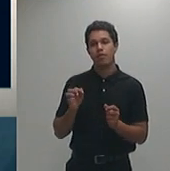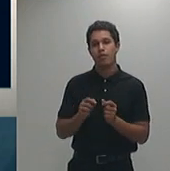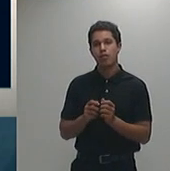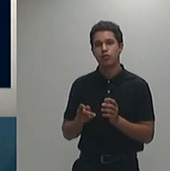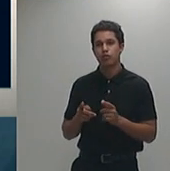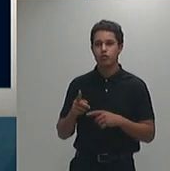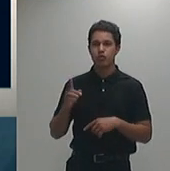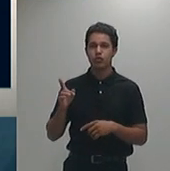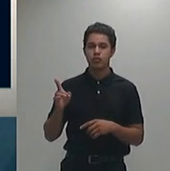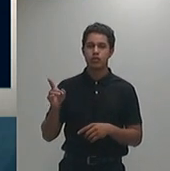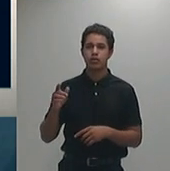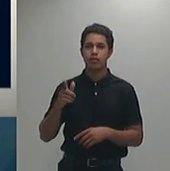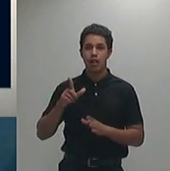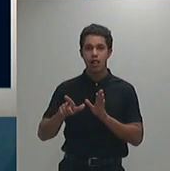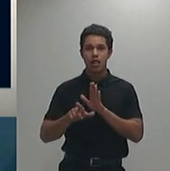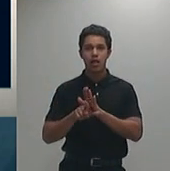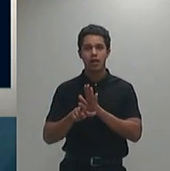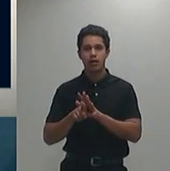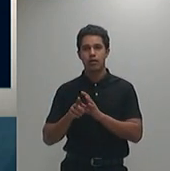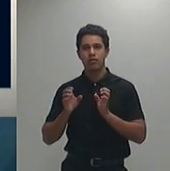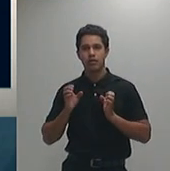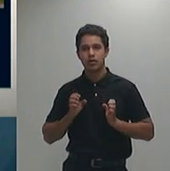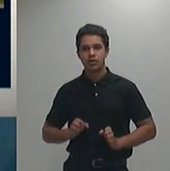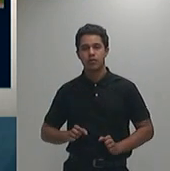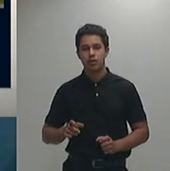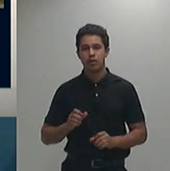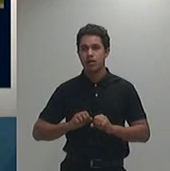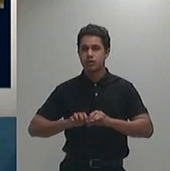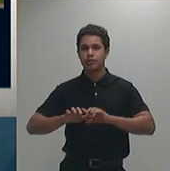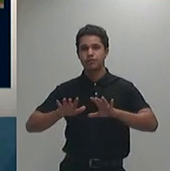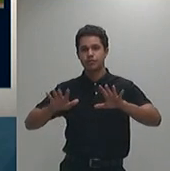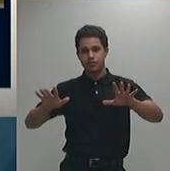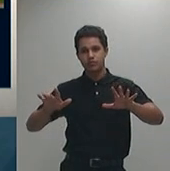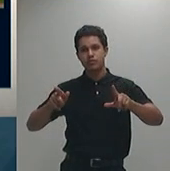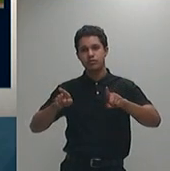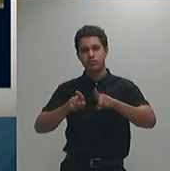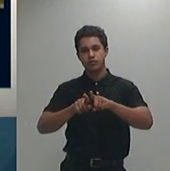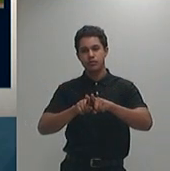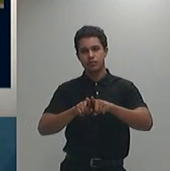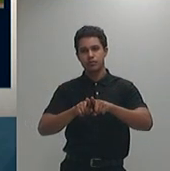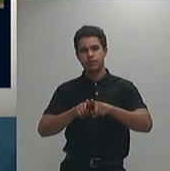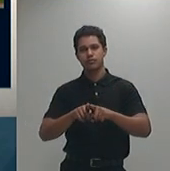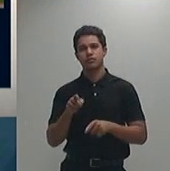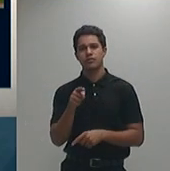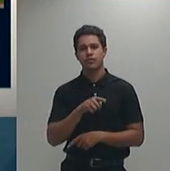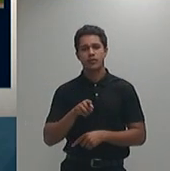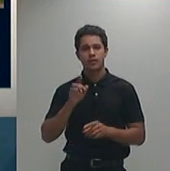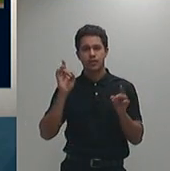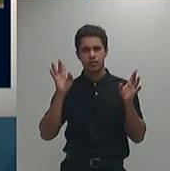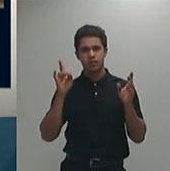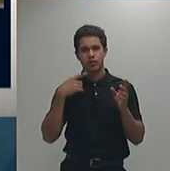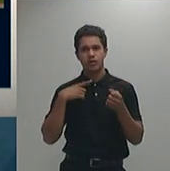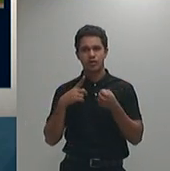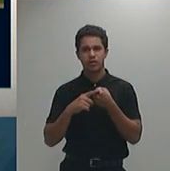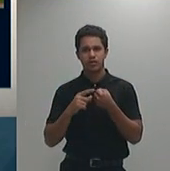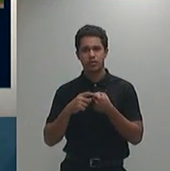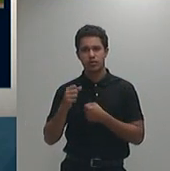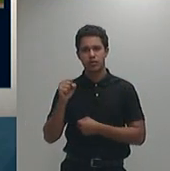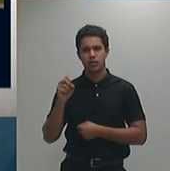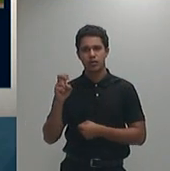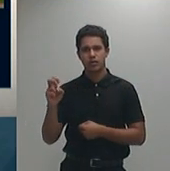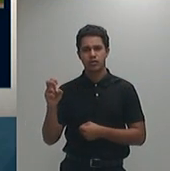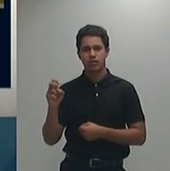que disciplinam a distribuição dos encargos que convenciais especial o Artigo 85